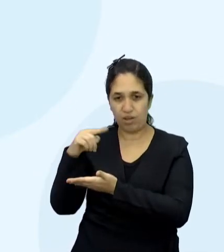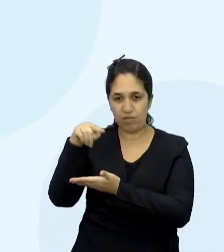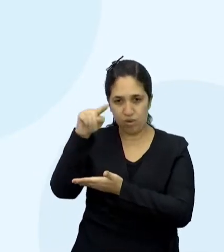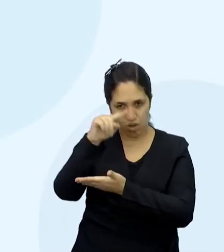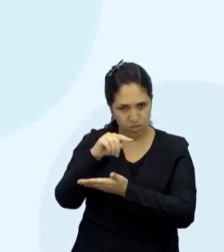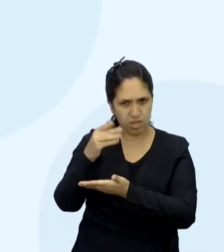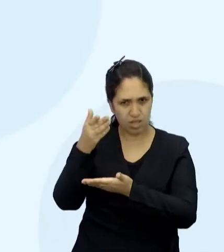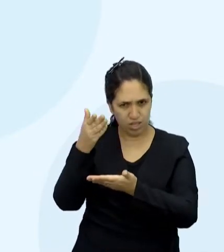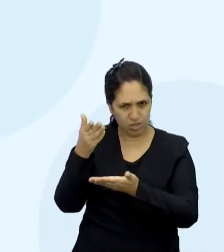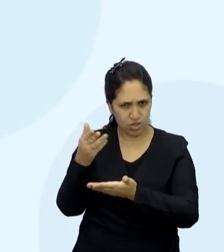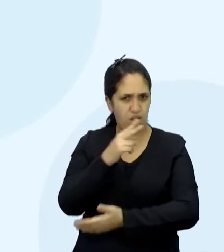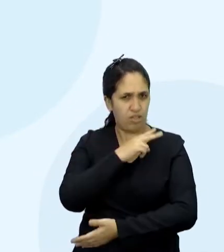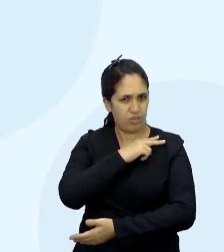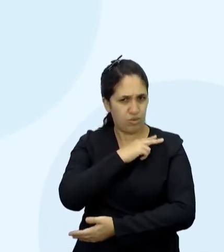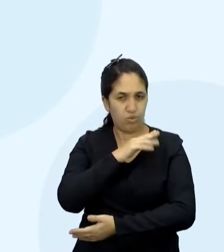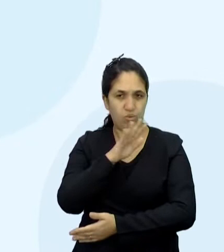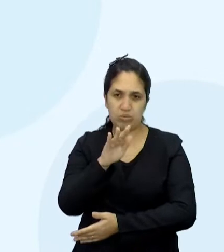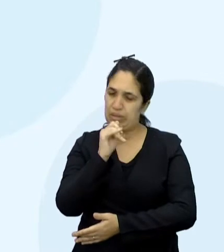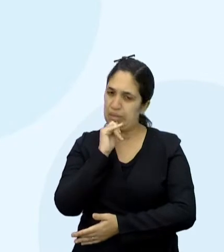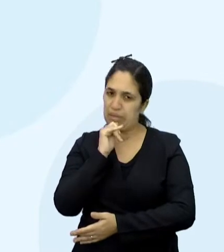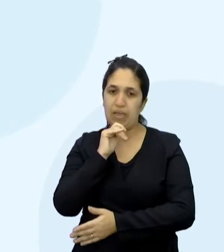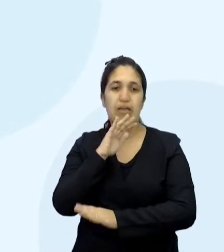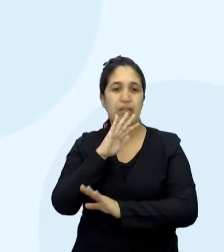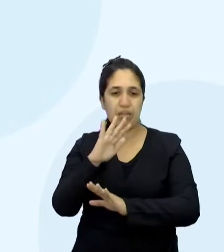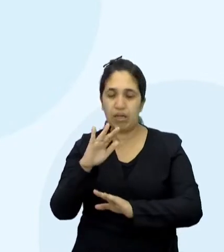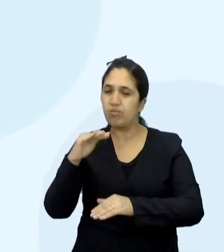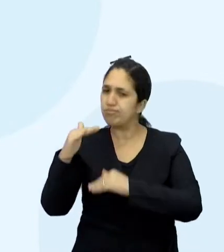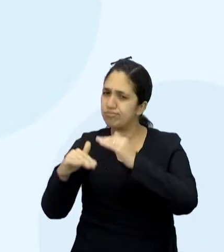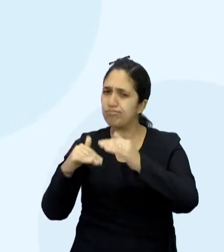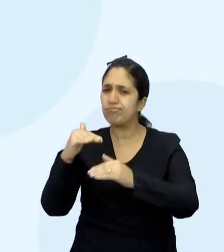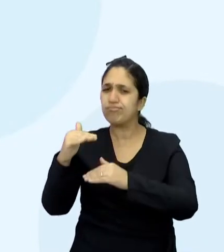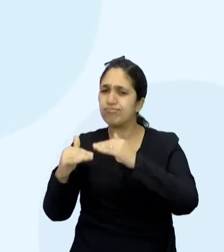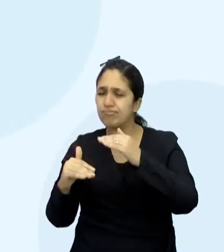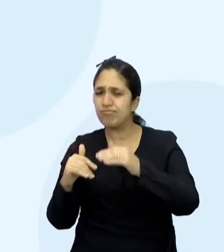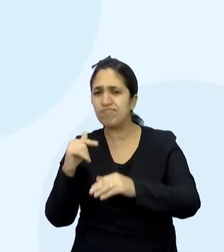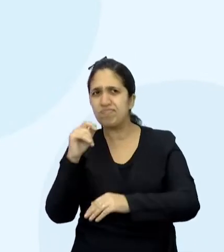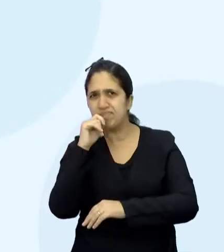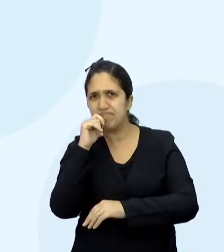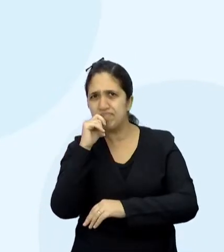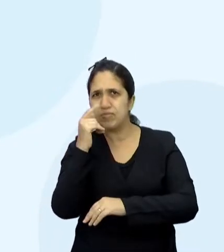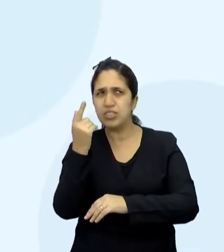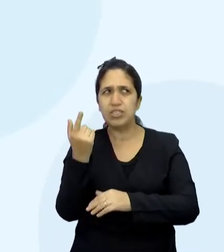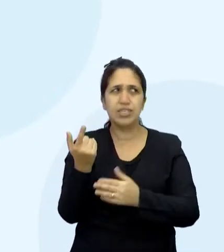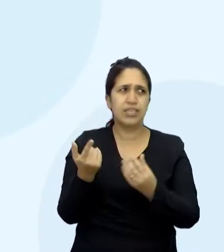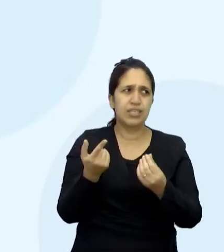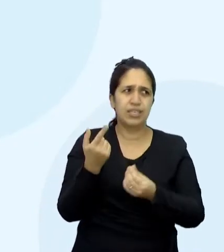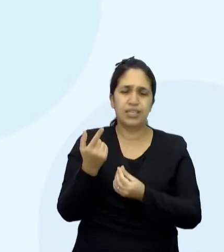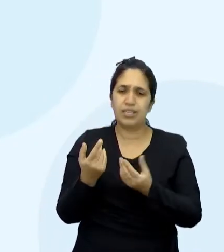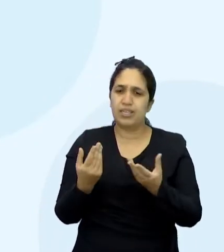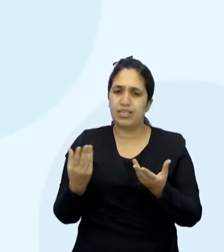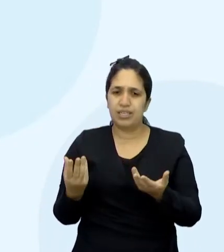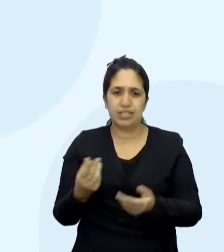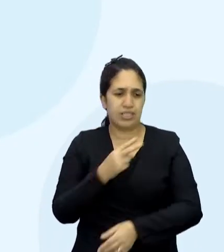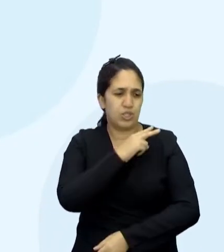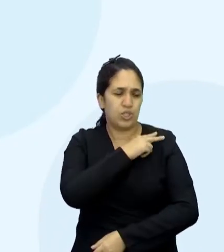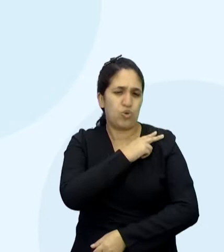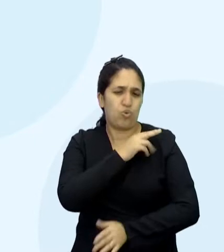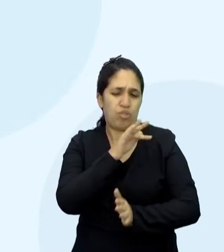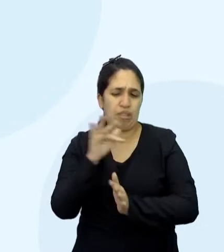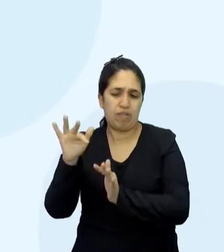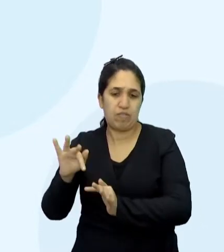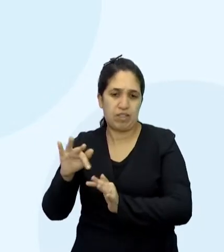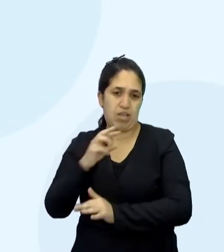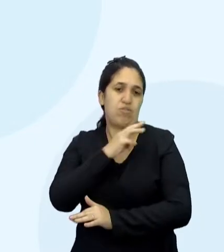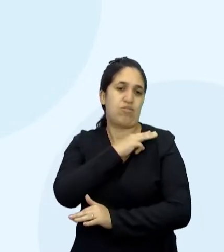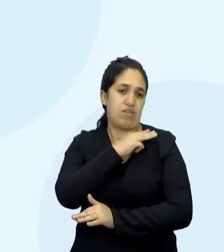série provavelmente ainda não estudaram muito bem isso, costuma aparecer mais no final aí da 2ª série e 3ª série,